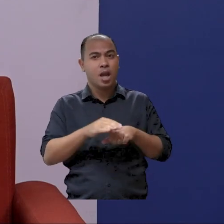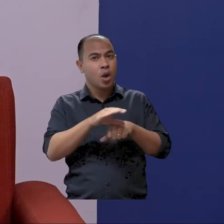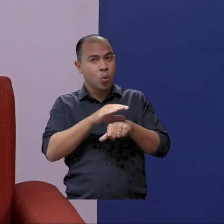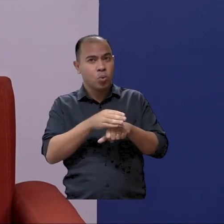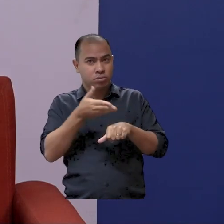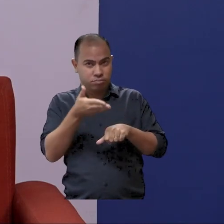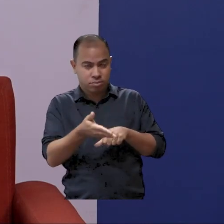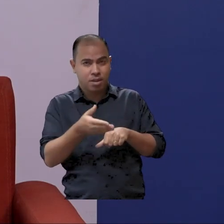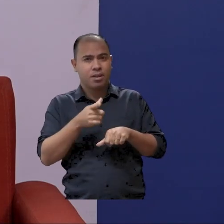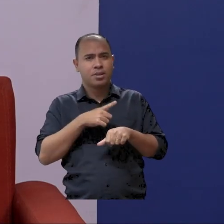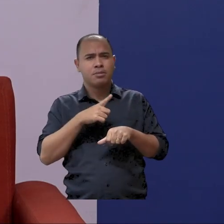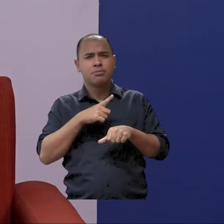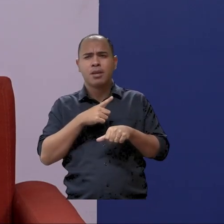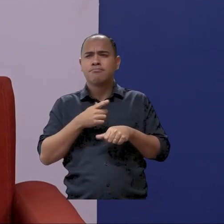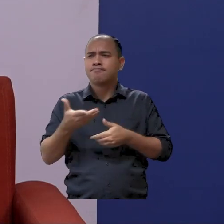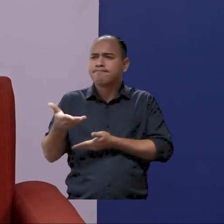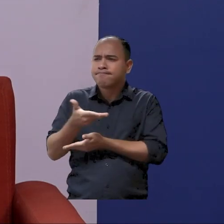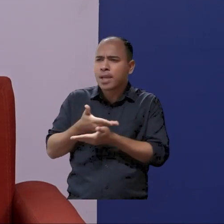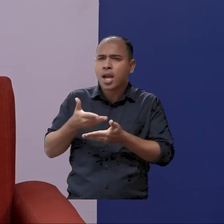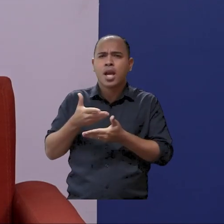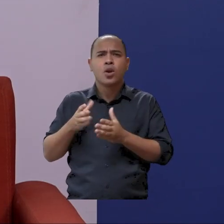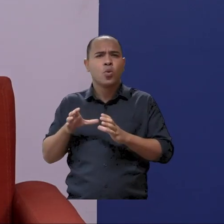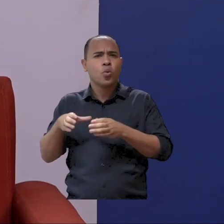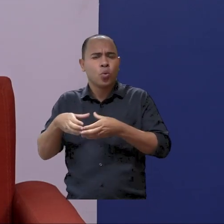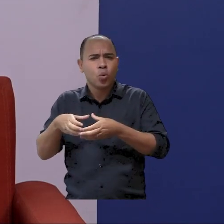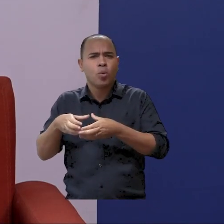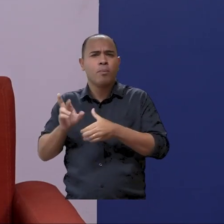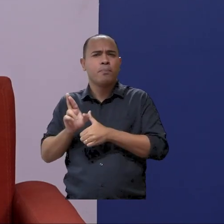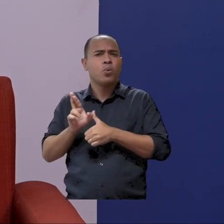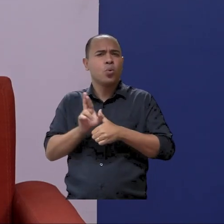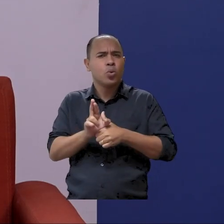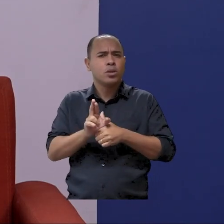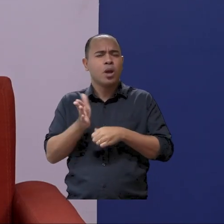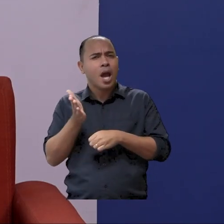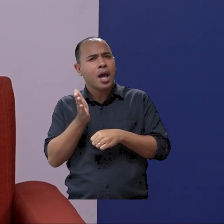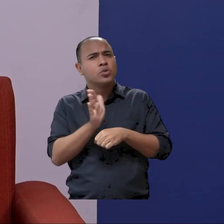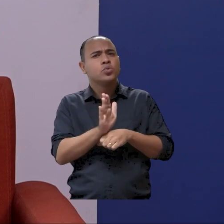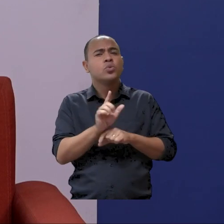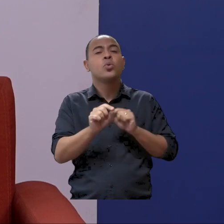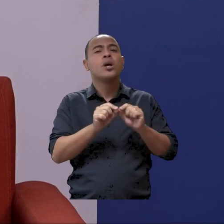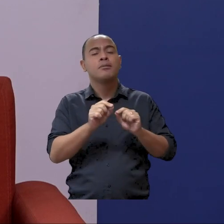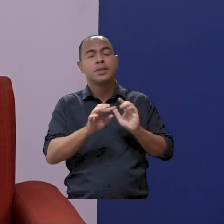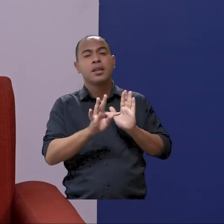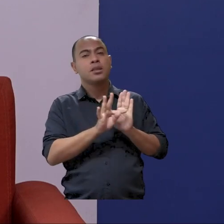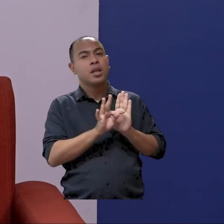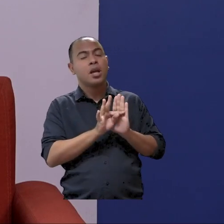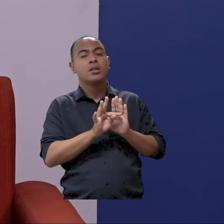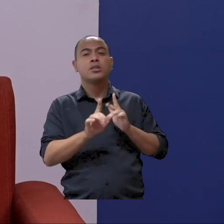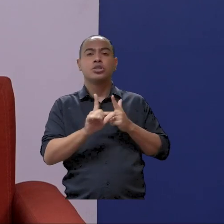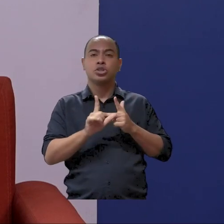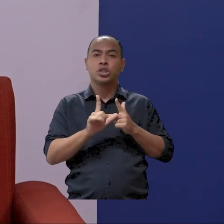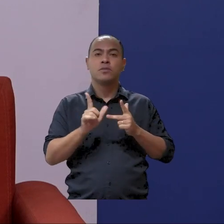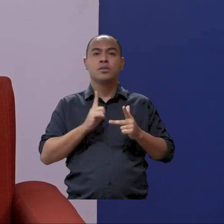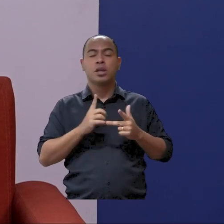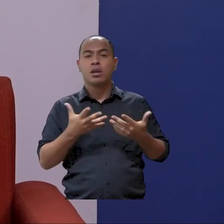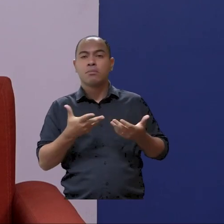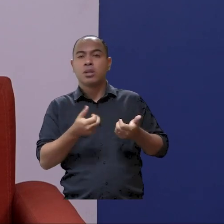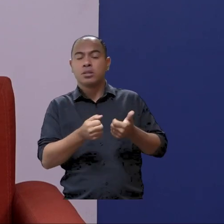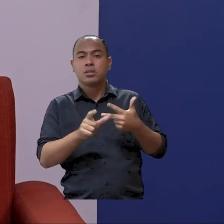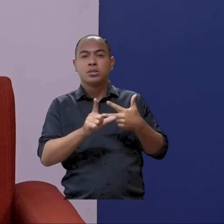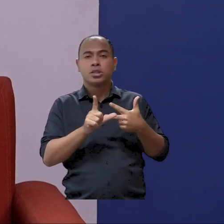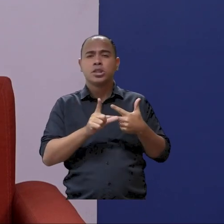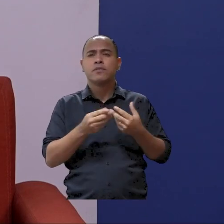desse curso e da integração de todos os procuradores ali da casa, vai ser ofertados curso de técnica legislativa, de